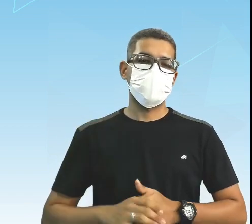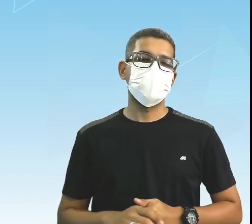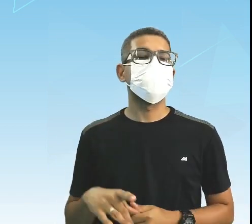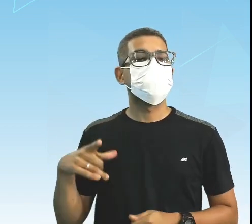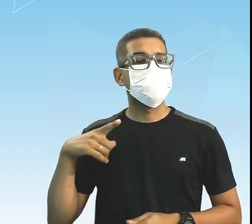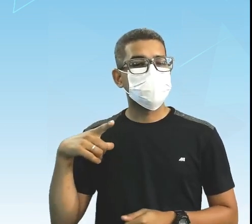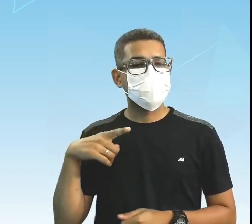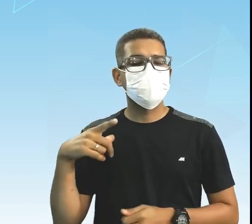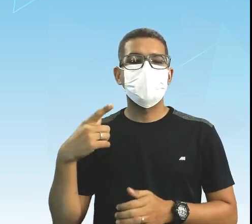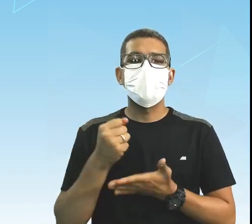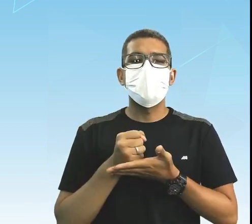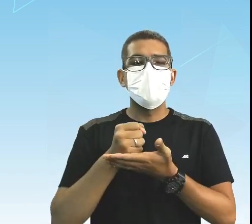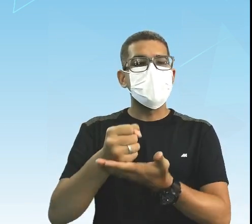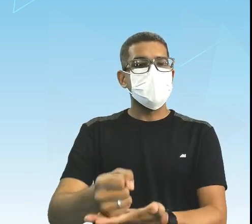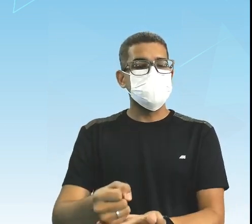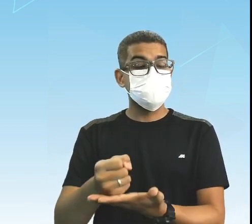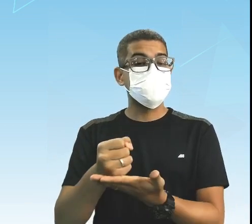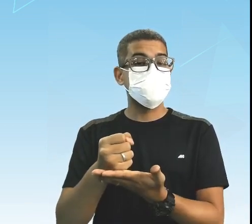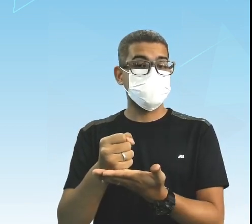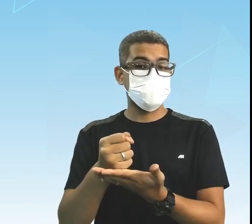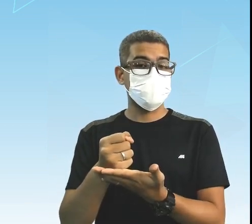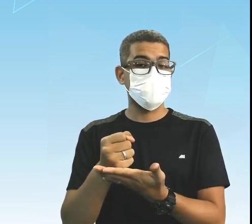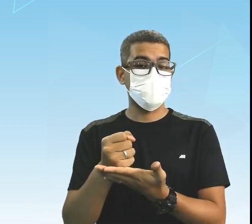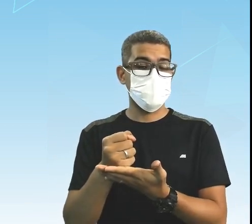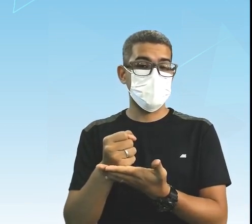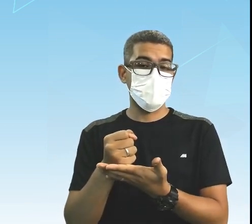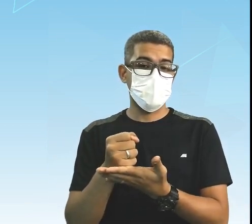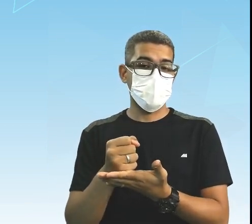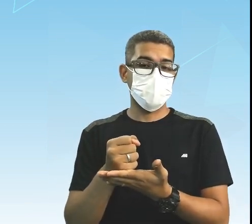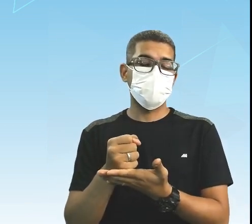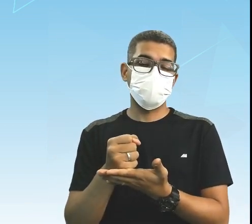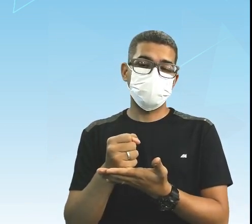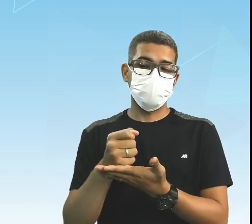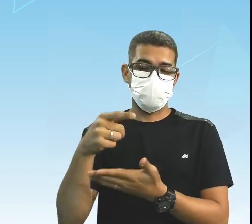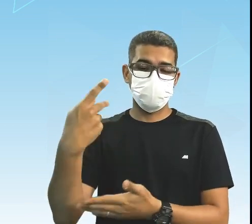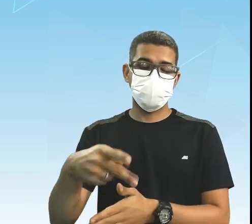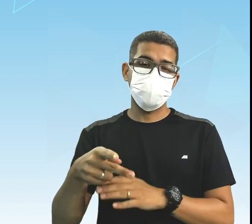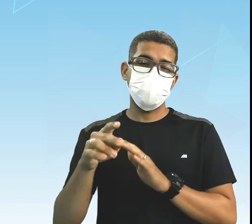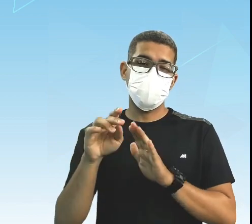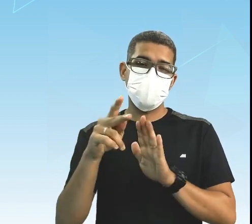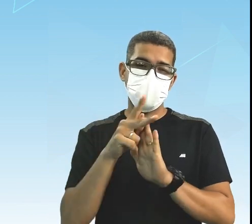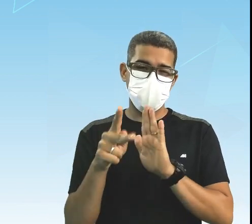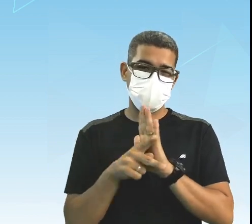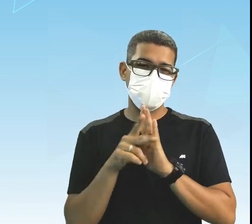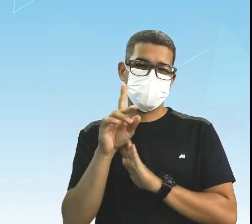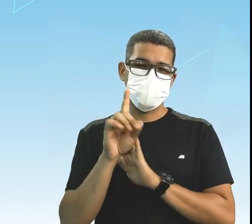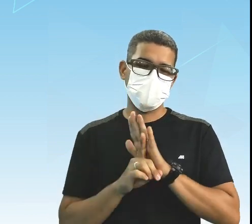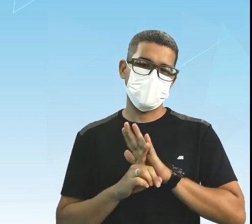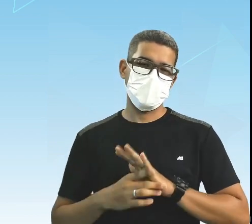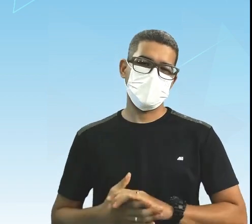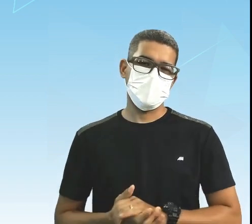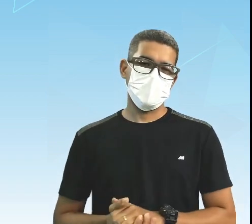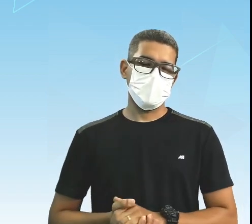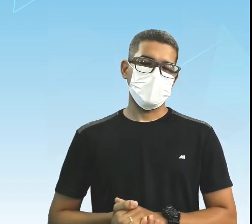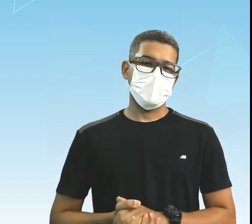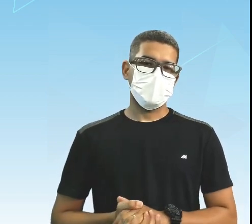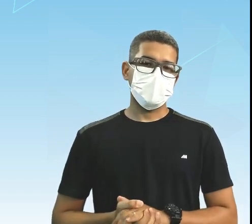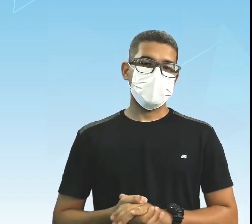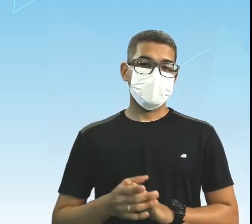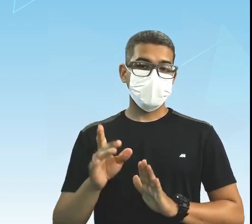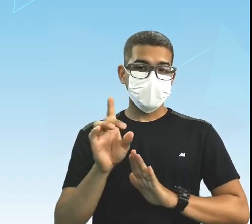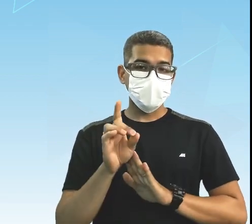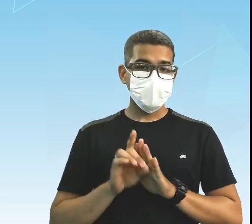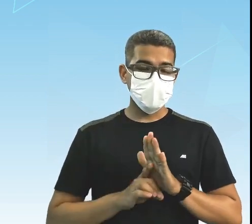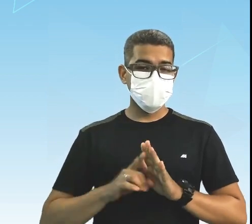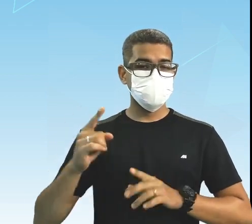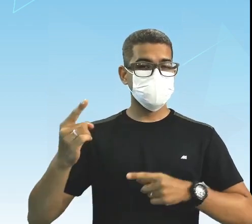e sua assistência amparado pelo esse projeto, esses direitos, tá bom? Direitos